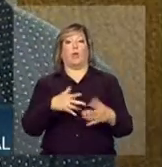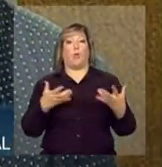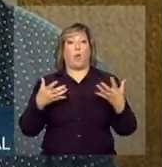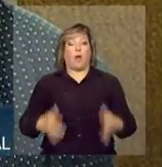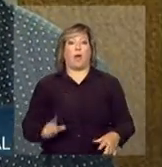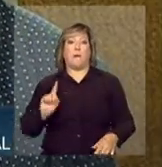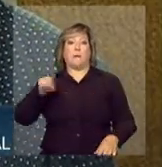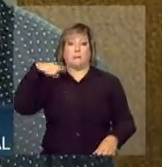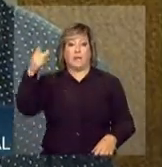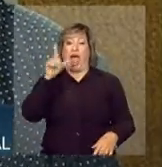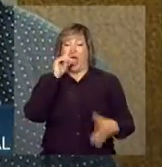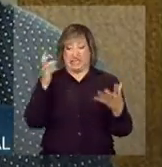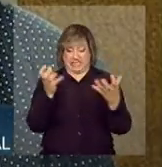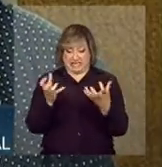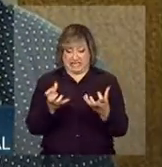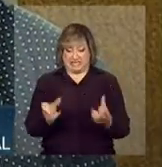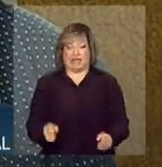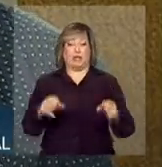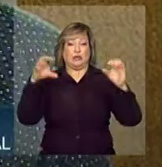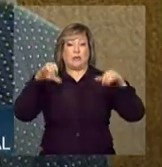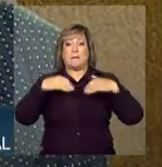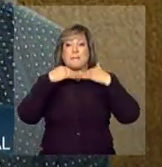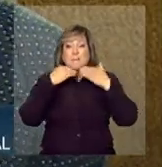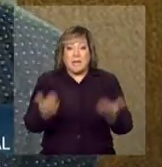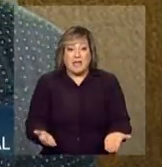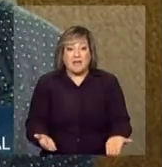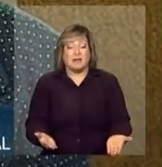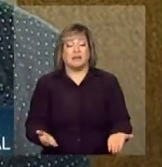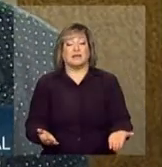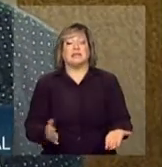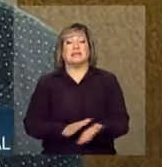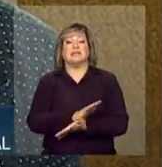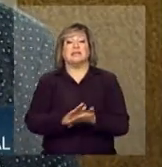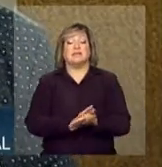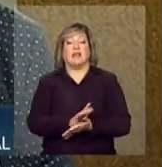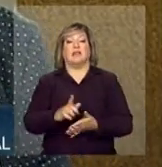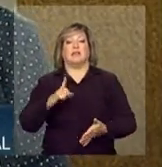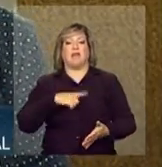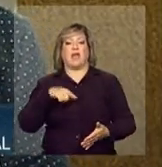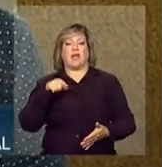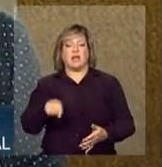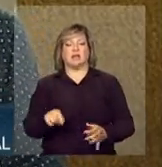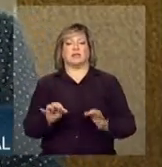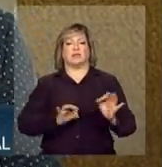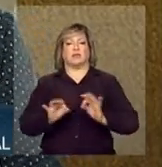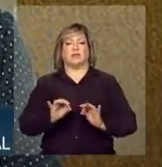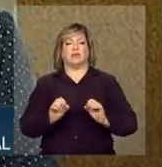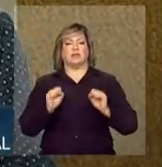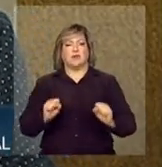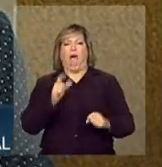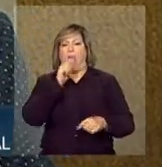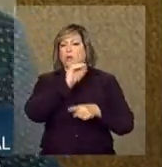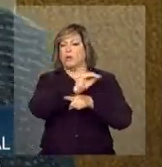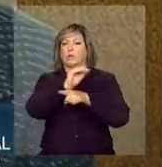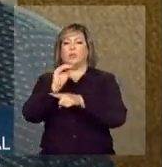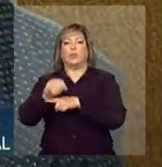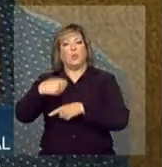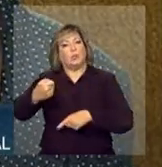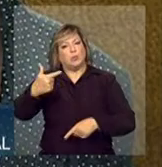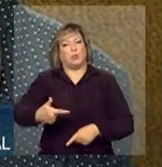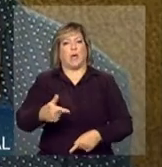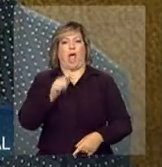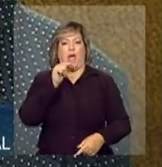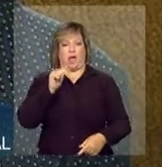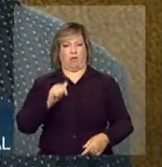enfrentar a próxima seca e a próxima estiagem sem ter uma agenda fortalecida de água, da segunda água. Nós